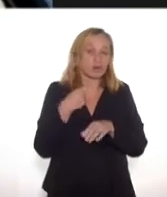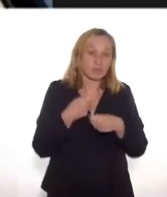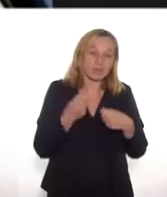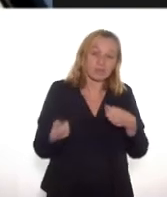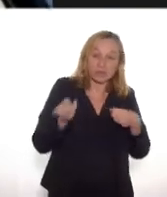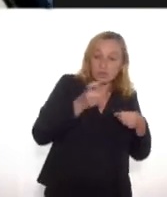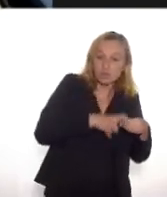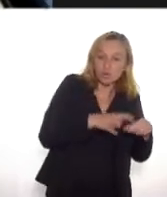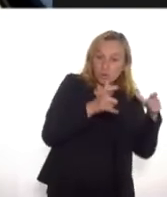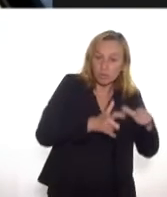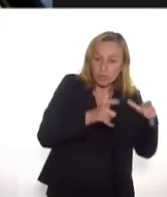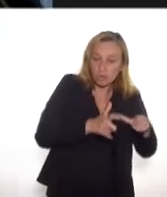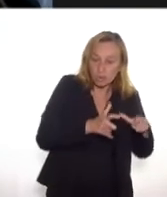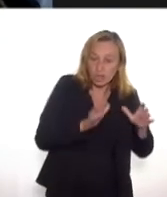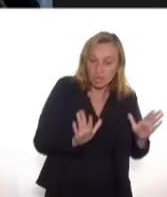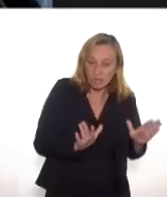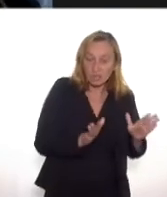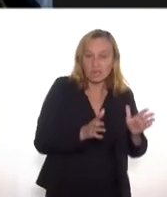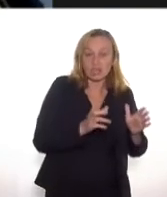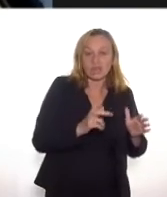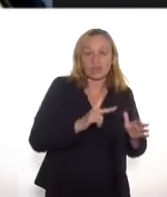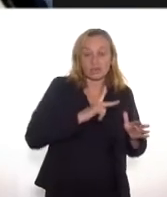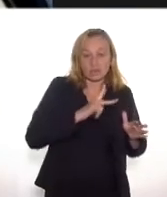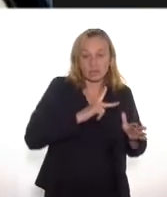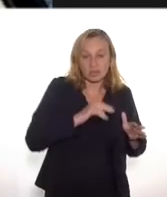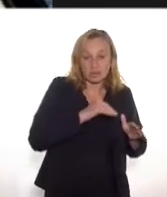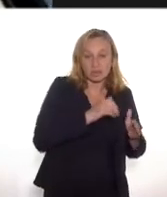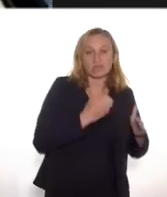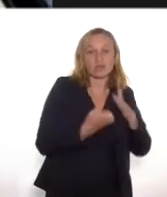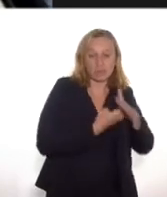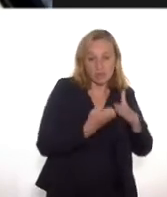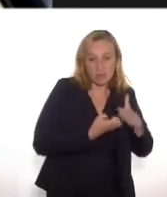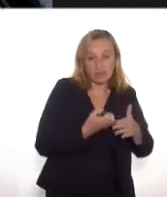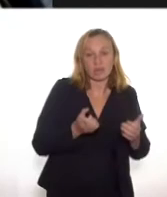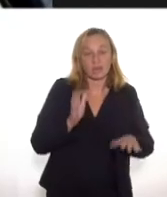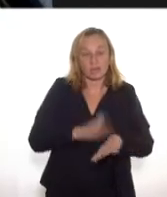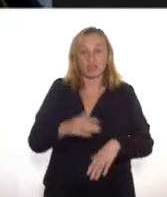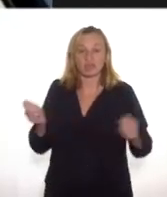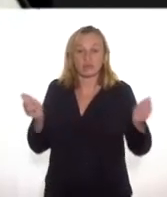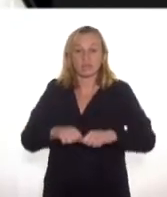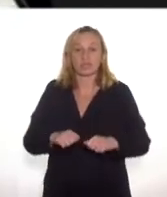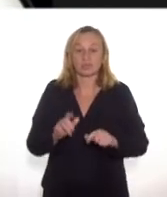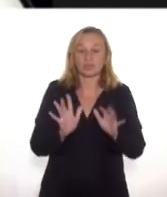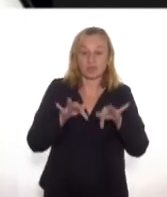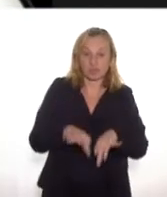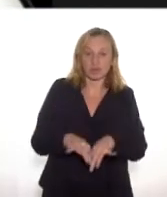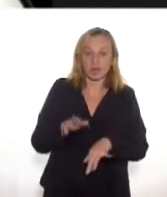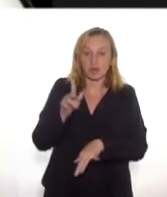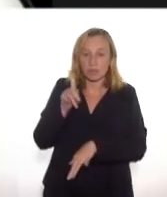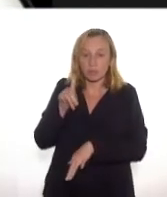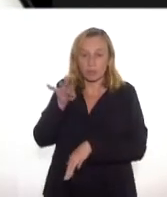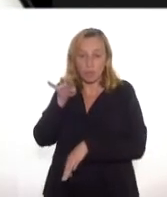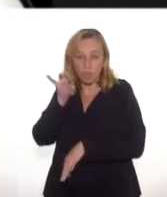aquele espaço à iniciativa privada, que é muito mais competente. E, por fim, presidente, Porto Madeiro...